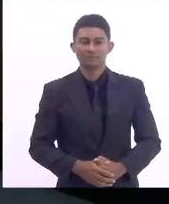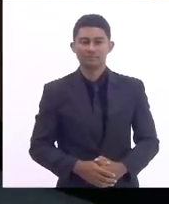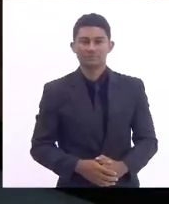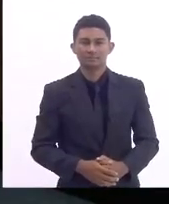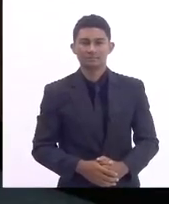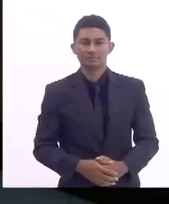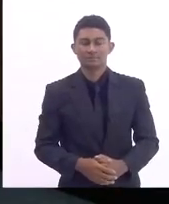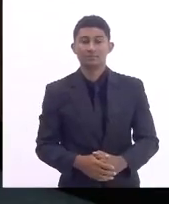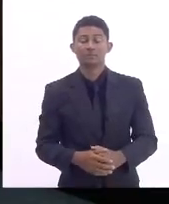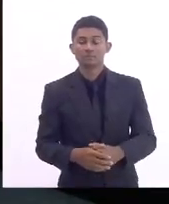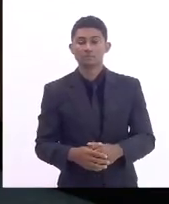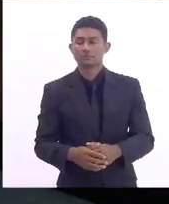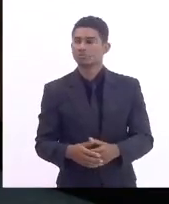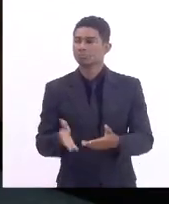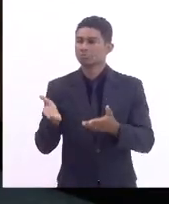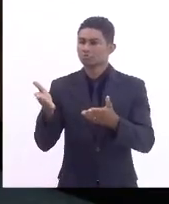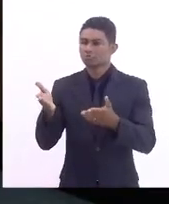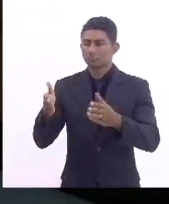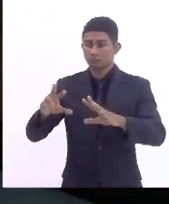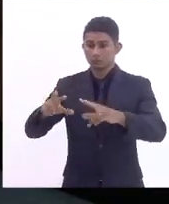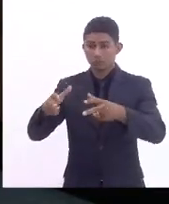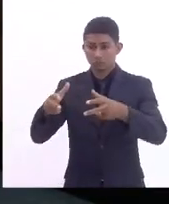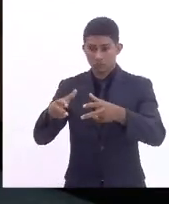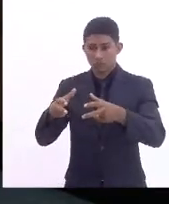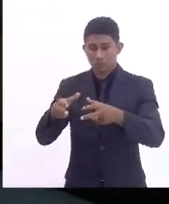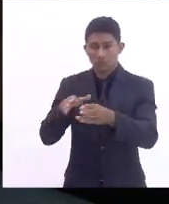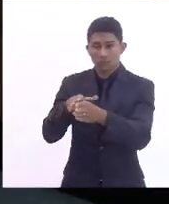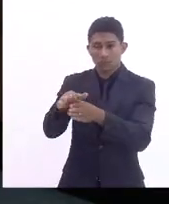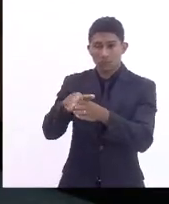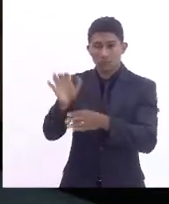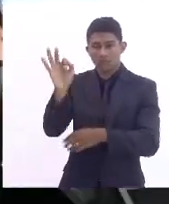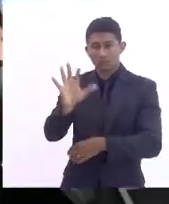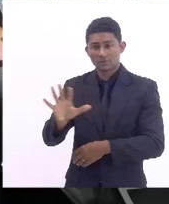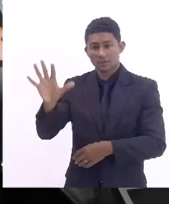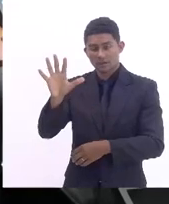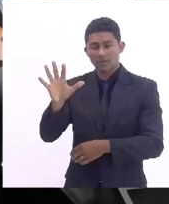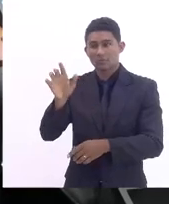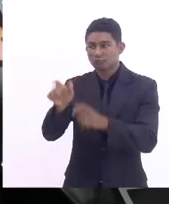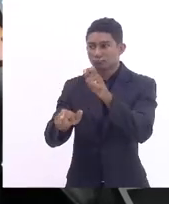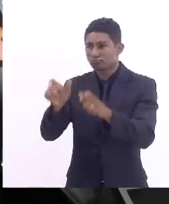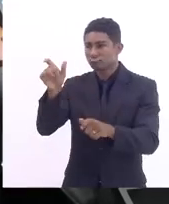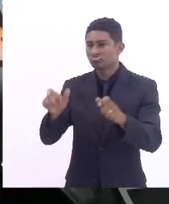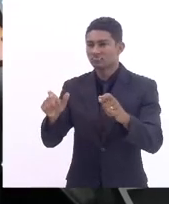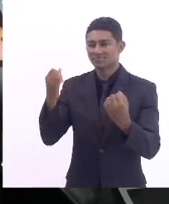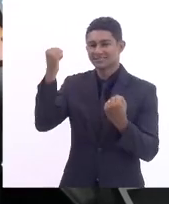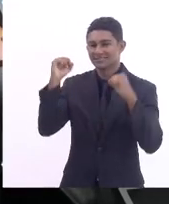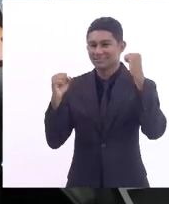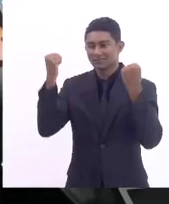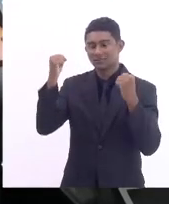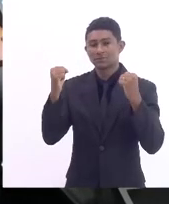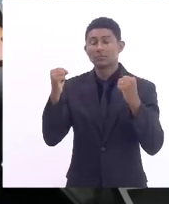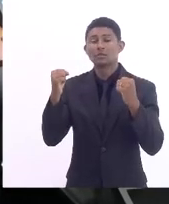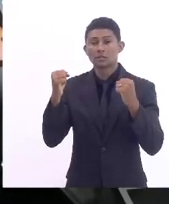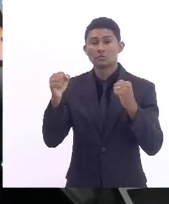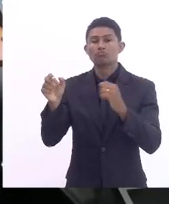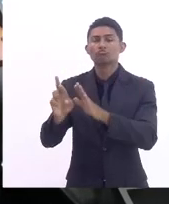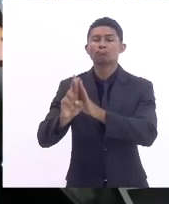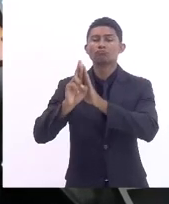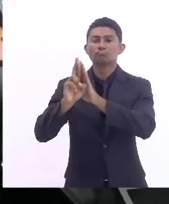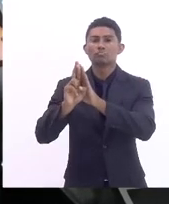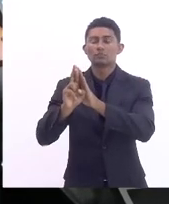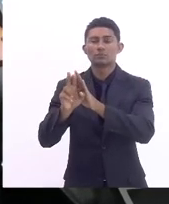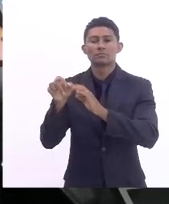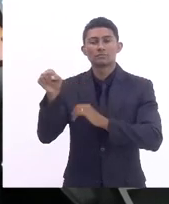e representando o Conselho Federal dos técnicos industriais convidamos para o uso da palavra o assessor jurídico